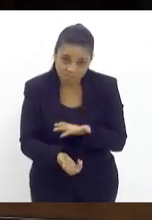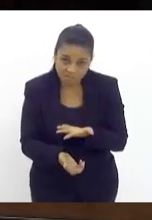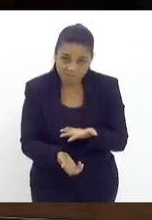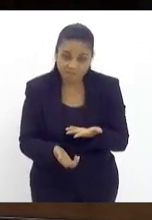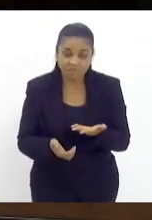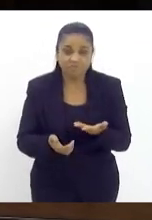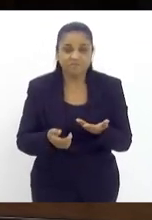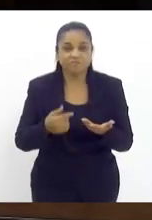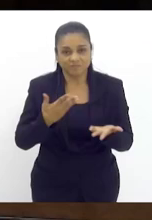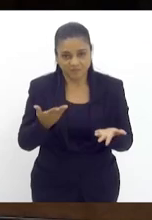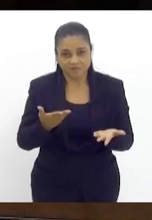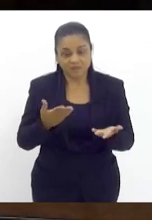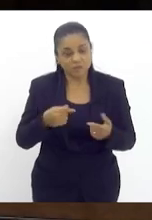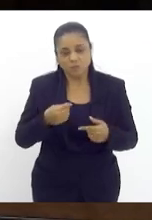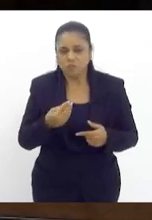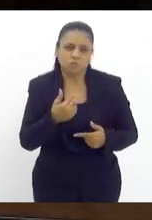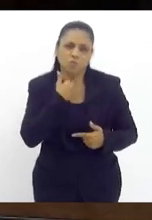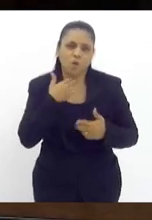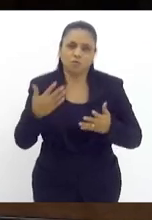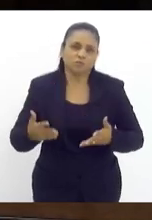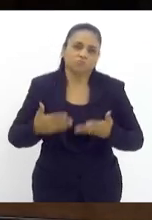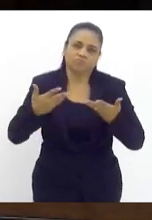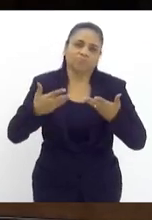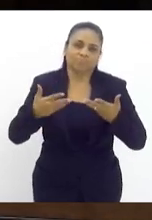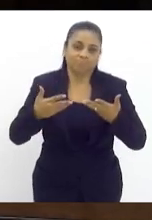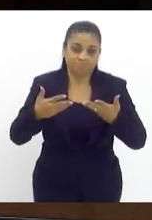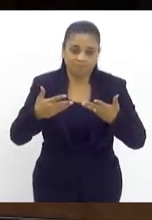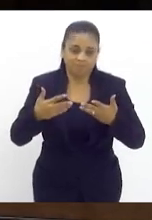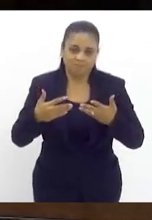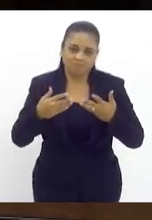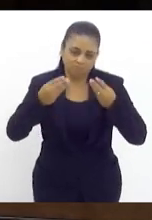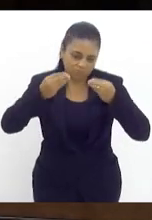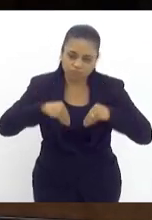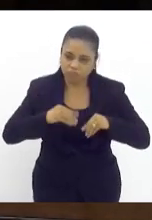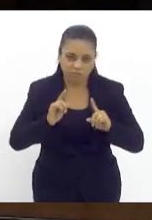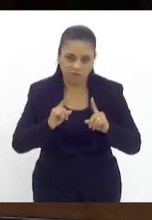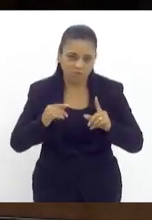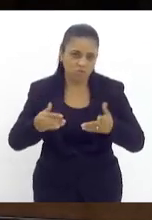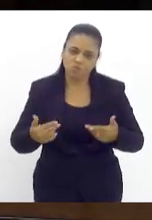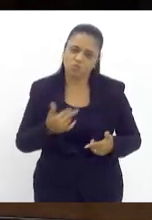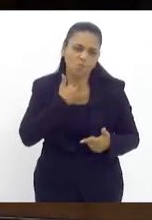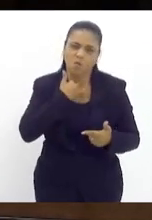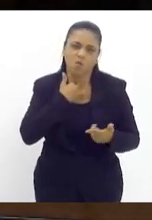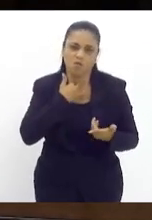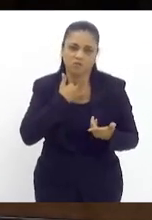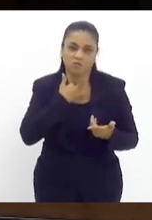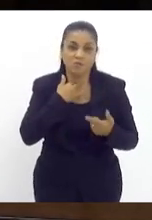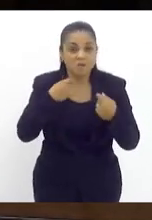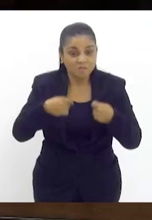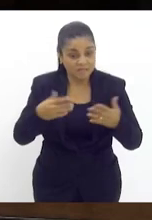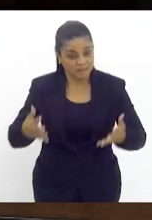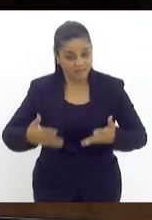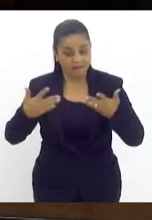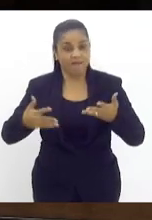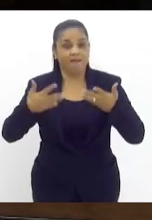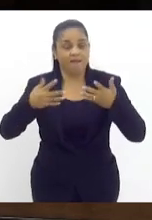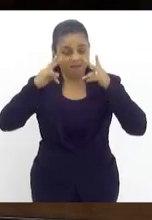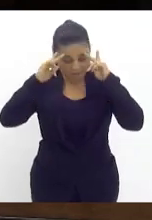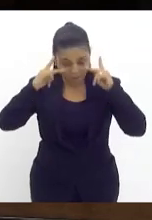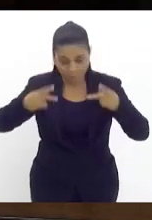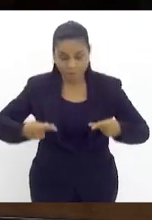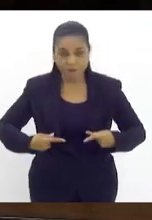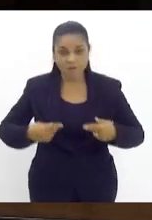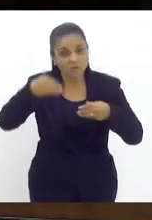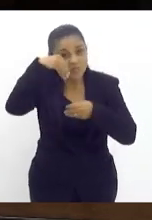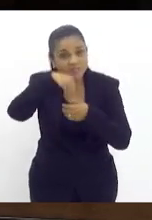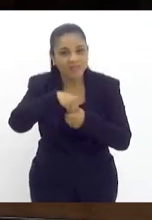um fantasma, tá? Agora, a capacidade do ser humano de ser humano está dentro dele, está na natureza dele. E